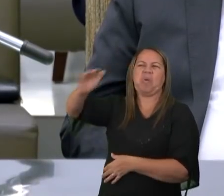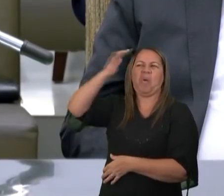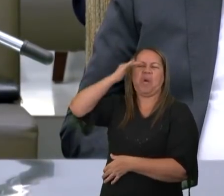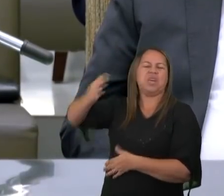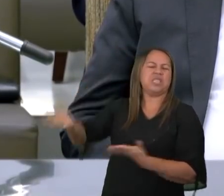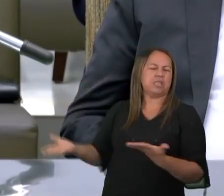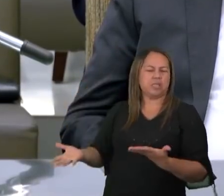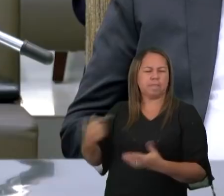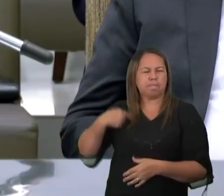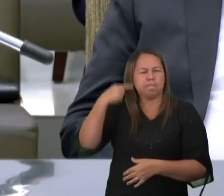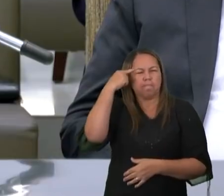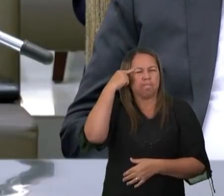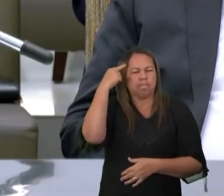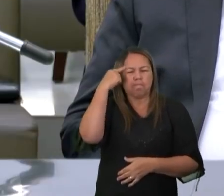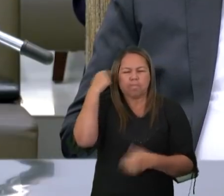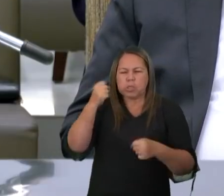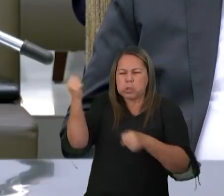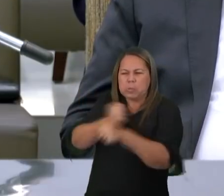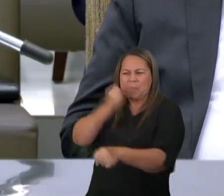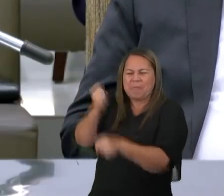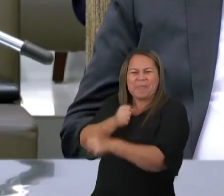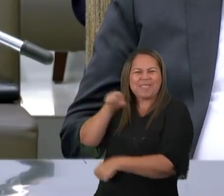Vamos matá-lo.